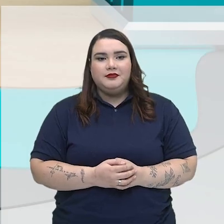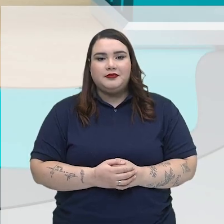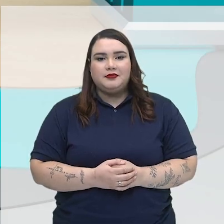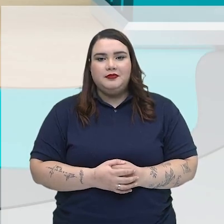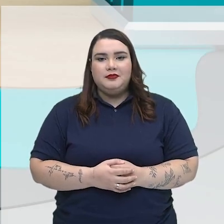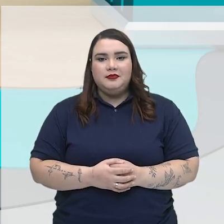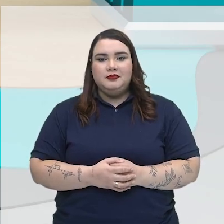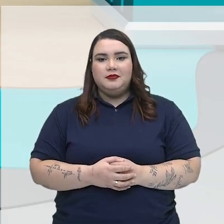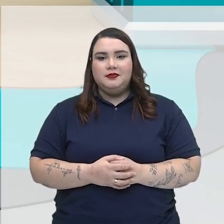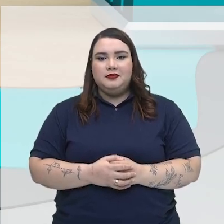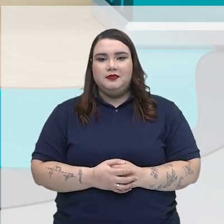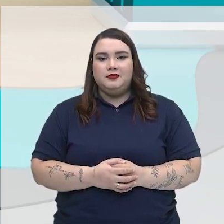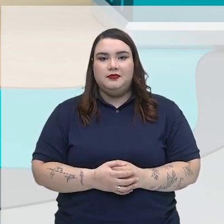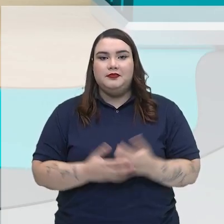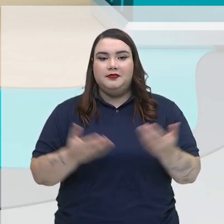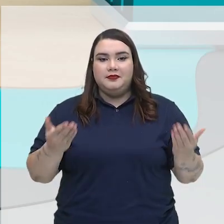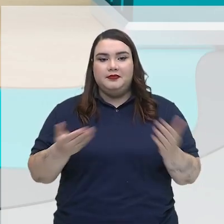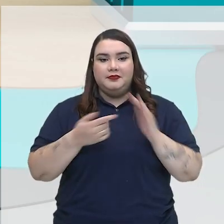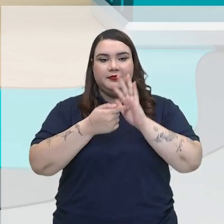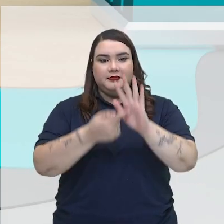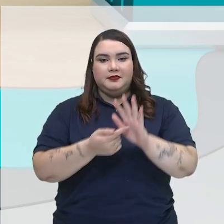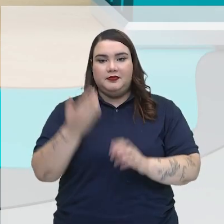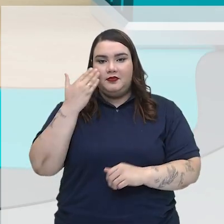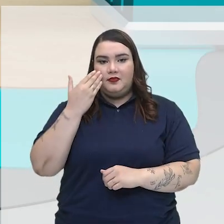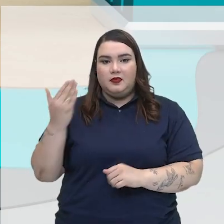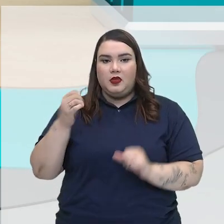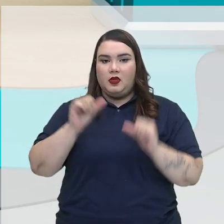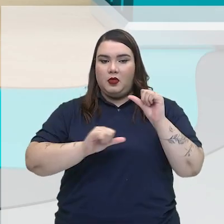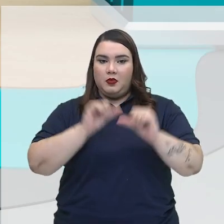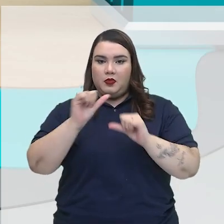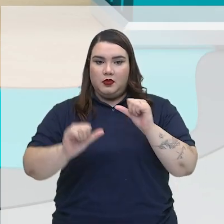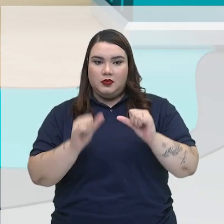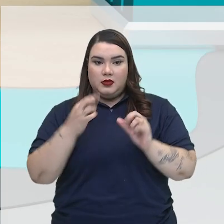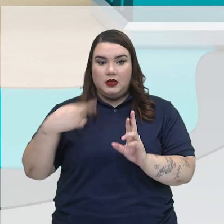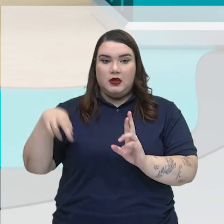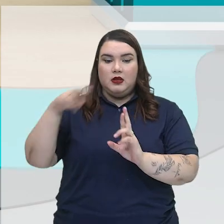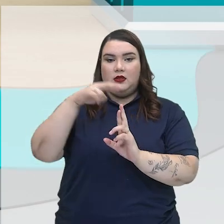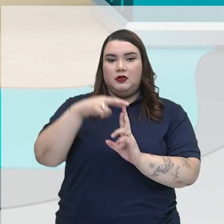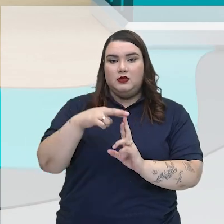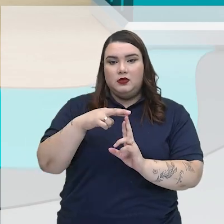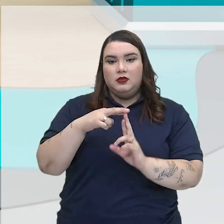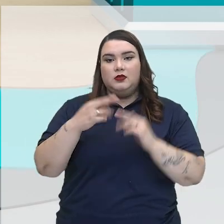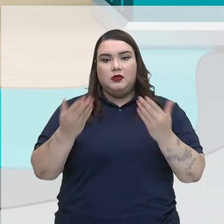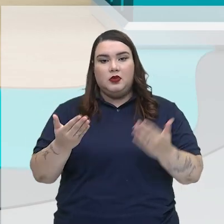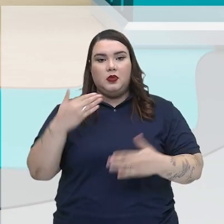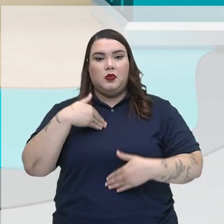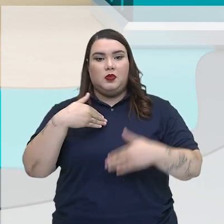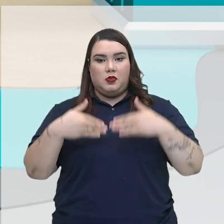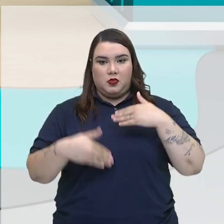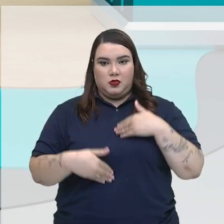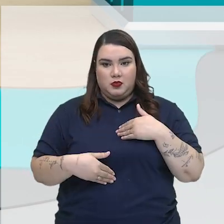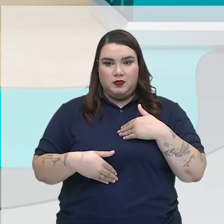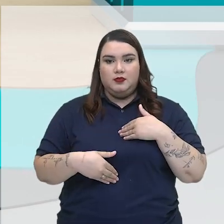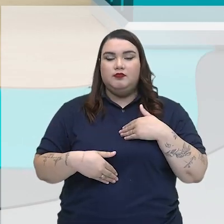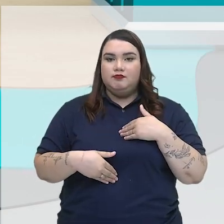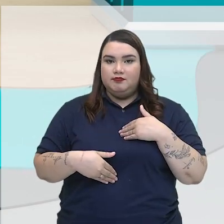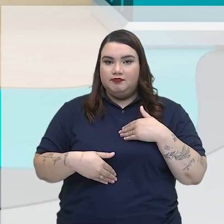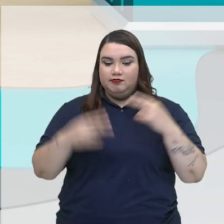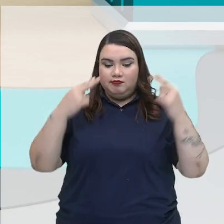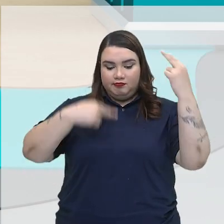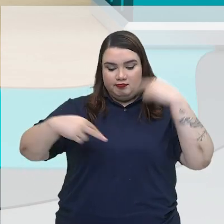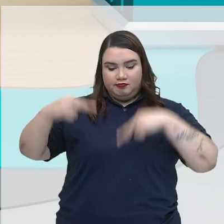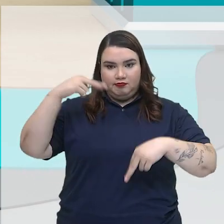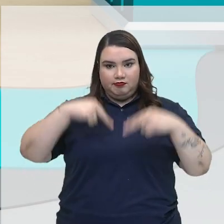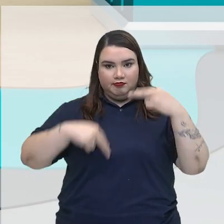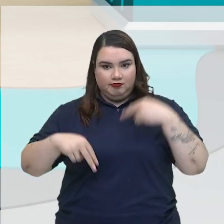vamos lá, as mudanças relacionadas à questão física, que são aquelas que a gente enxerga logo de primeiro.